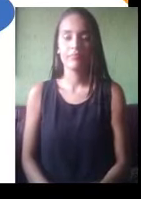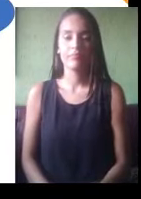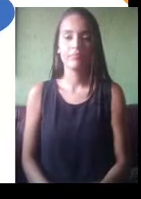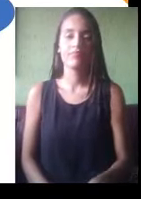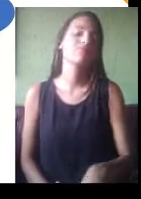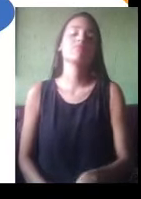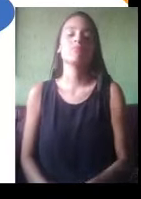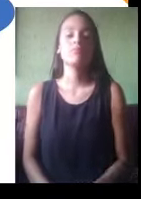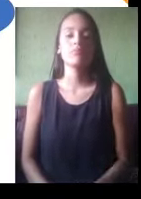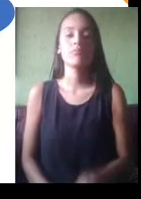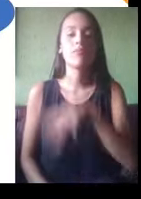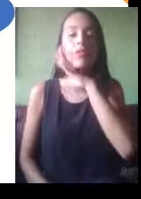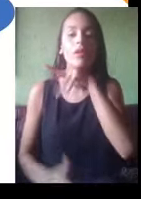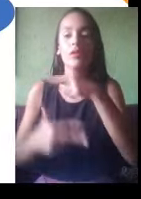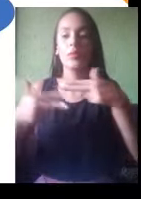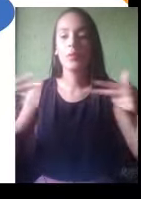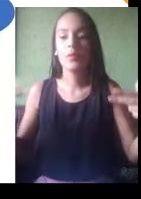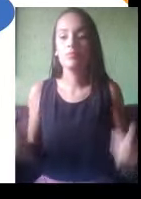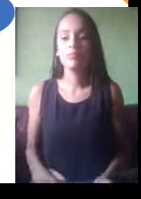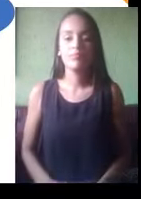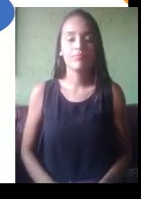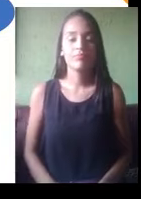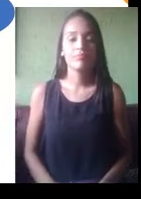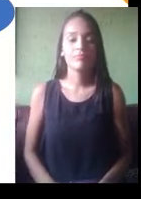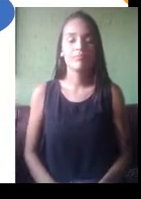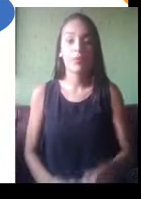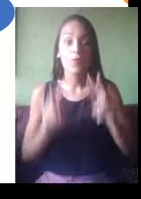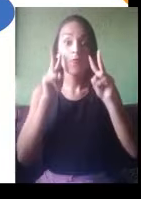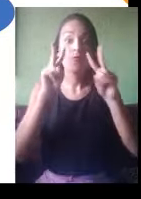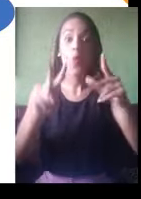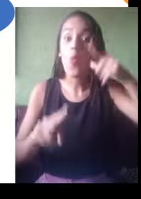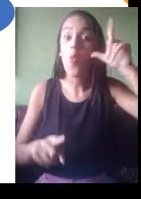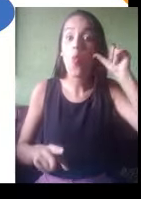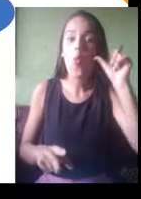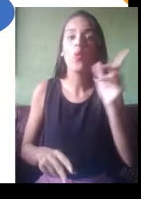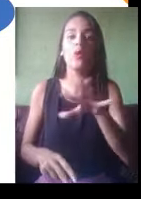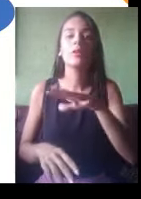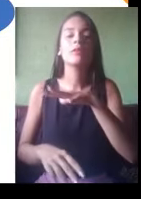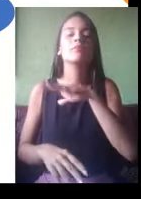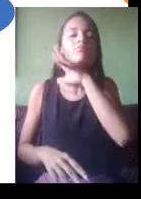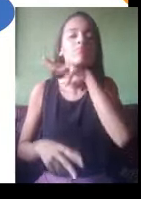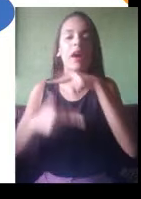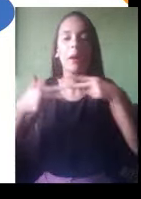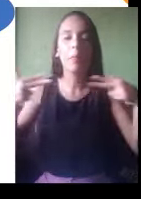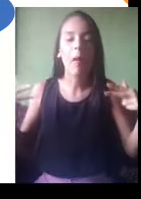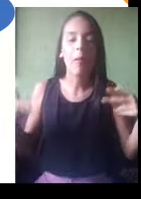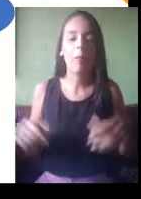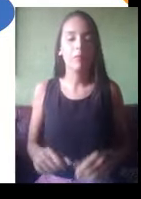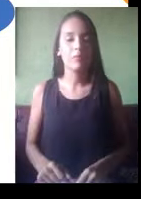lá. O bicho, de Manuel Bandeira. Vi ontem um bicho na imundície do